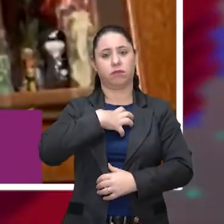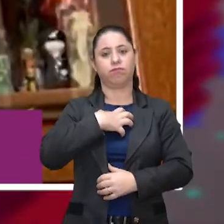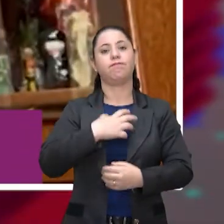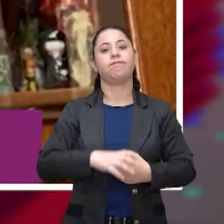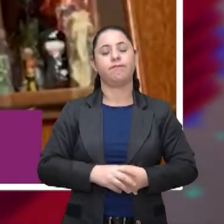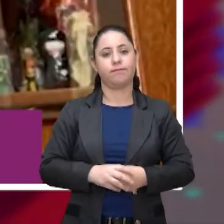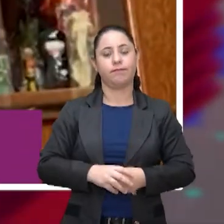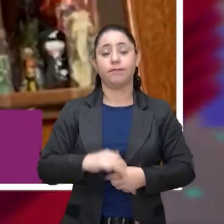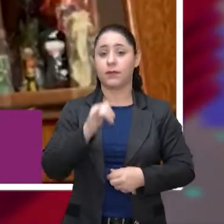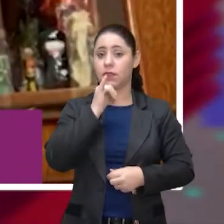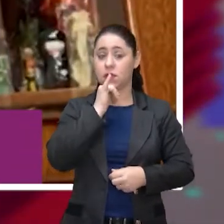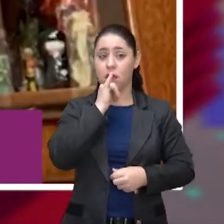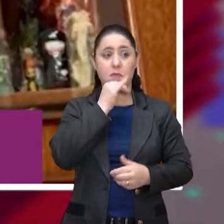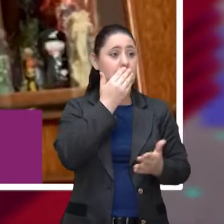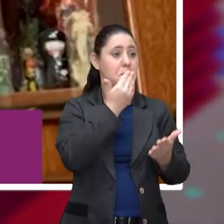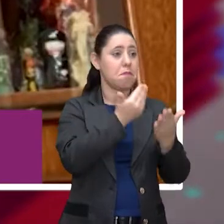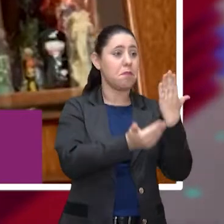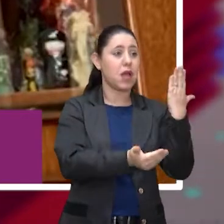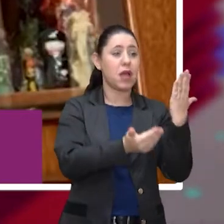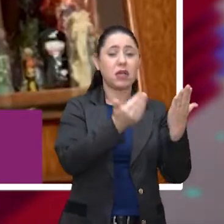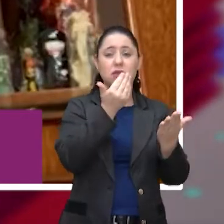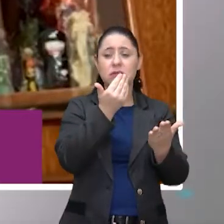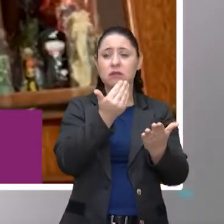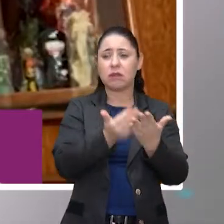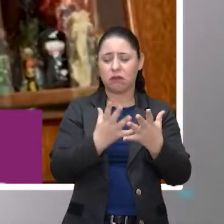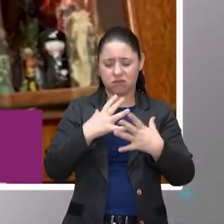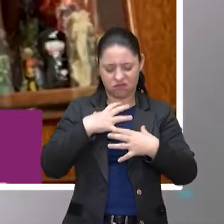mágoas, ressentimentos, rancores,